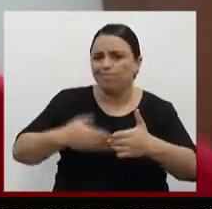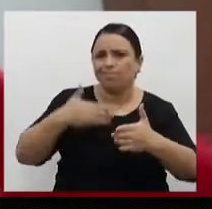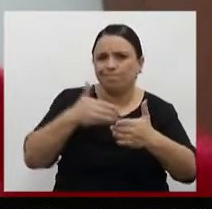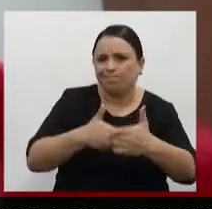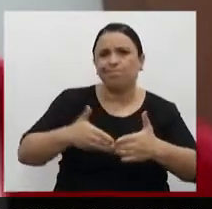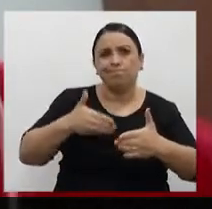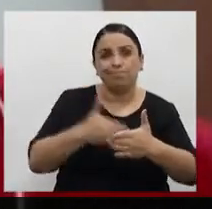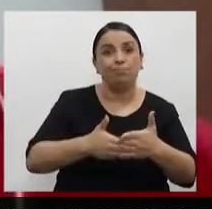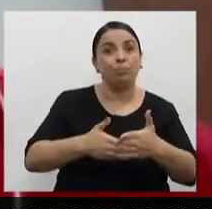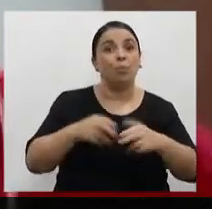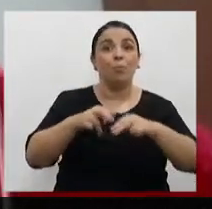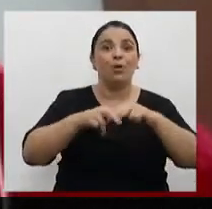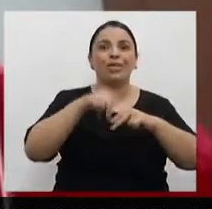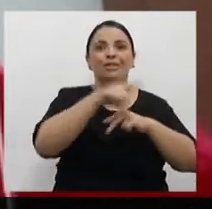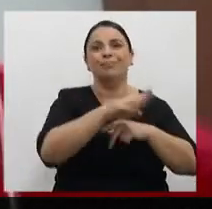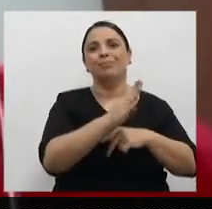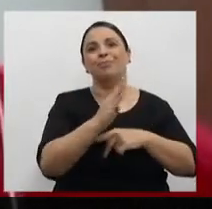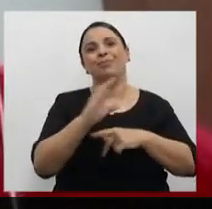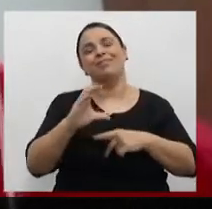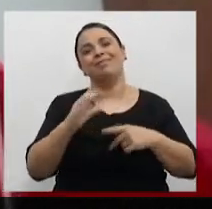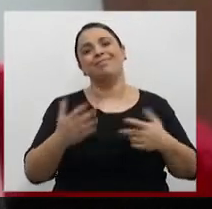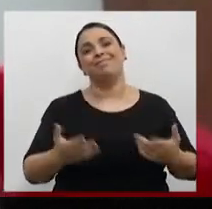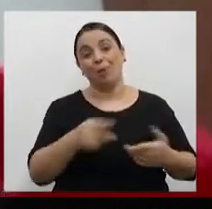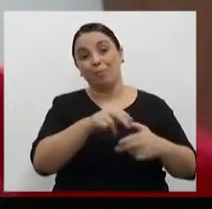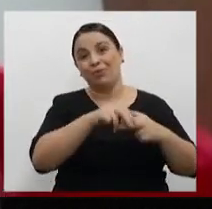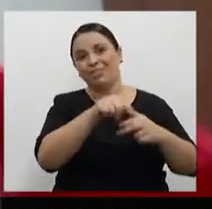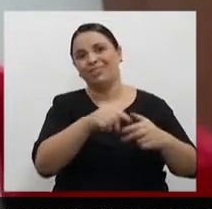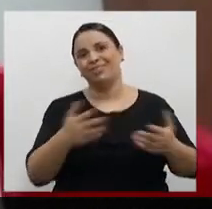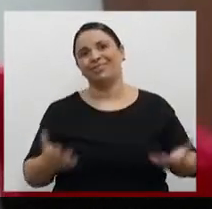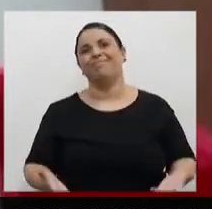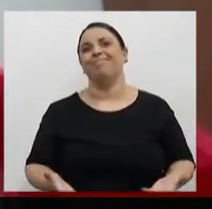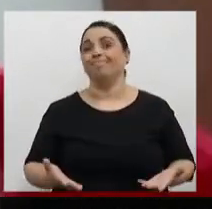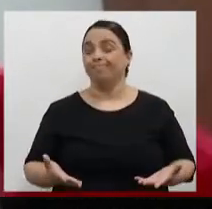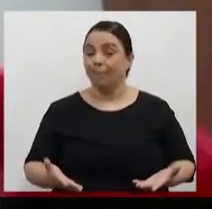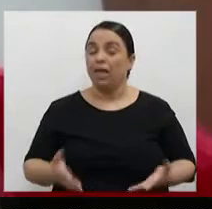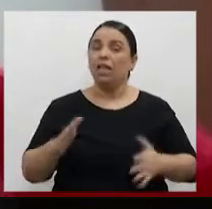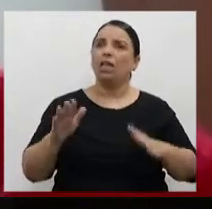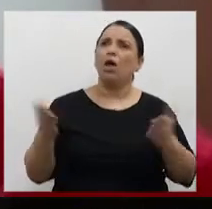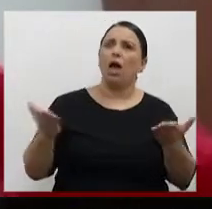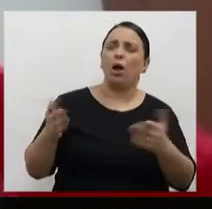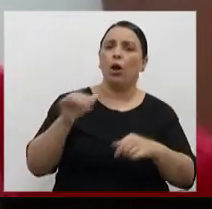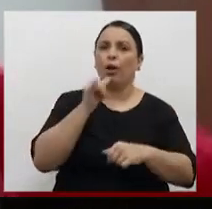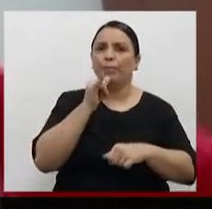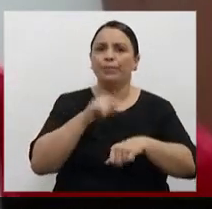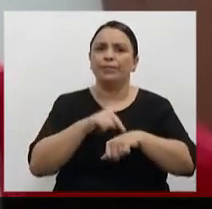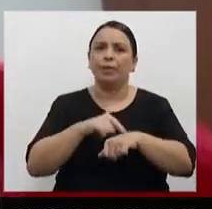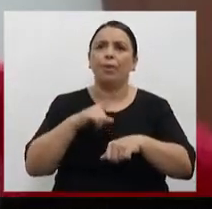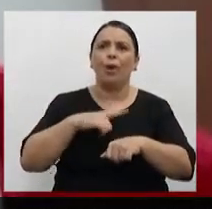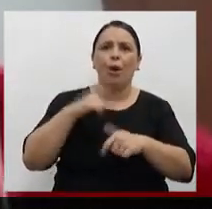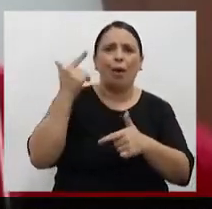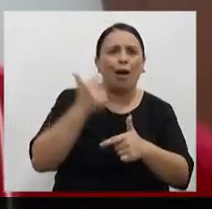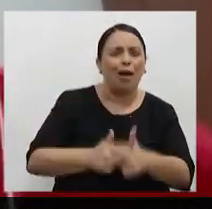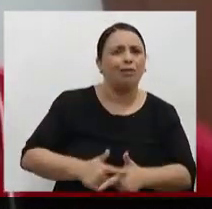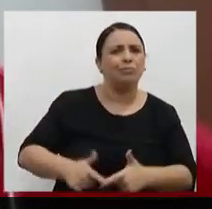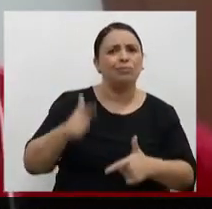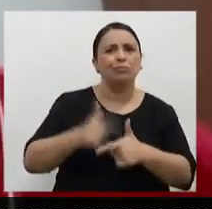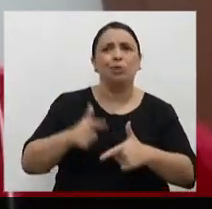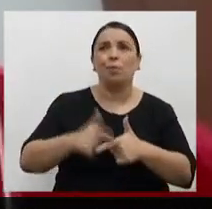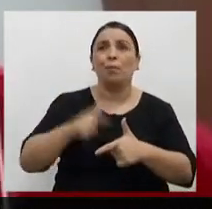Aí, num momento em que nós estamos perante uma crise nacional